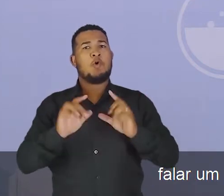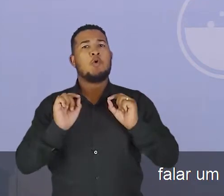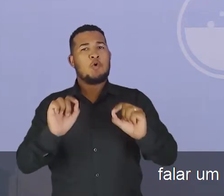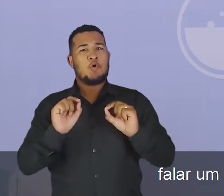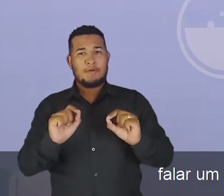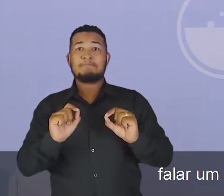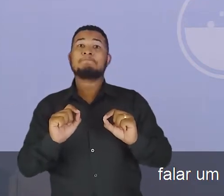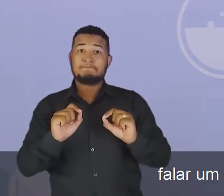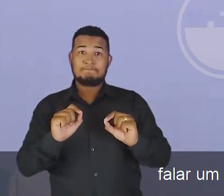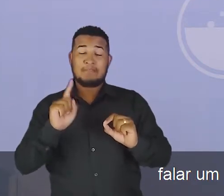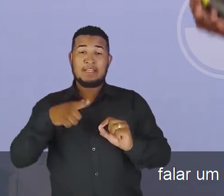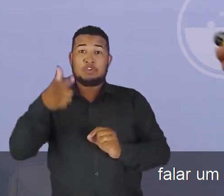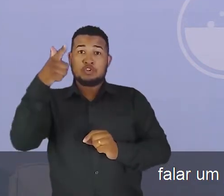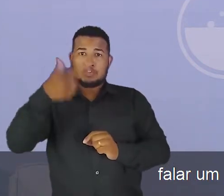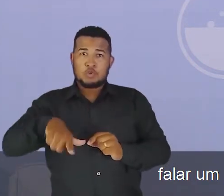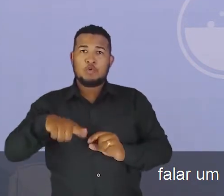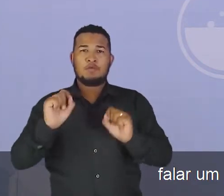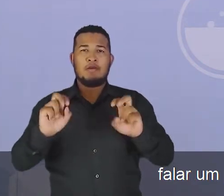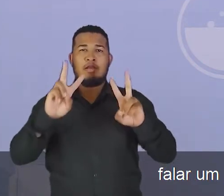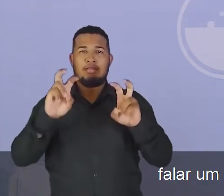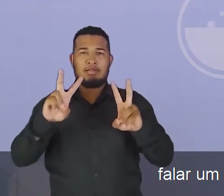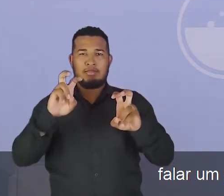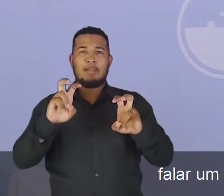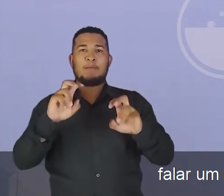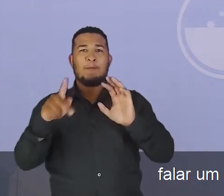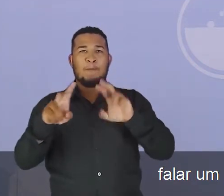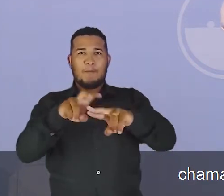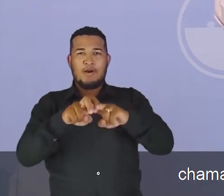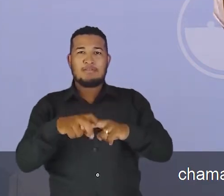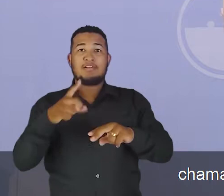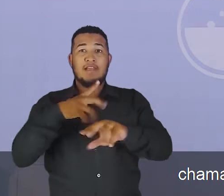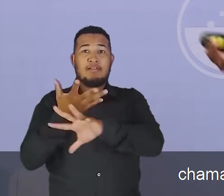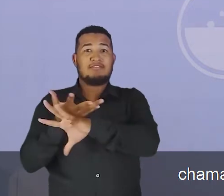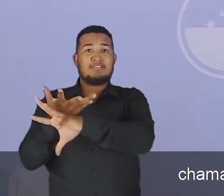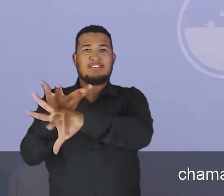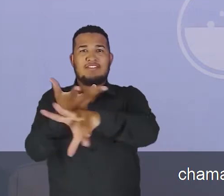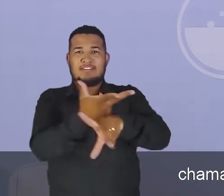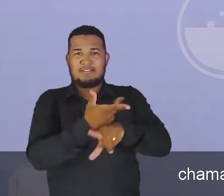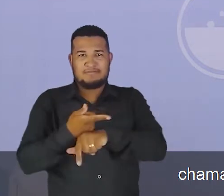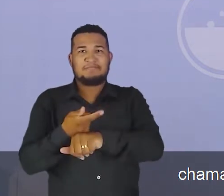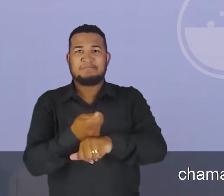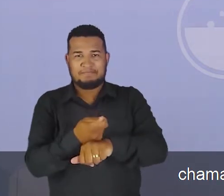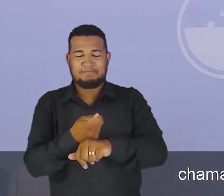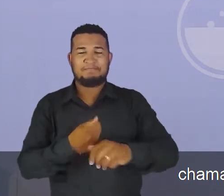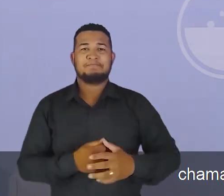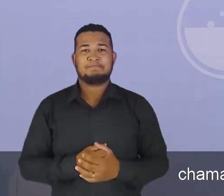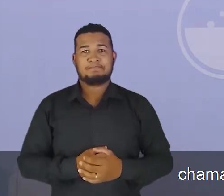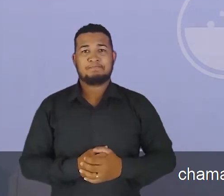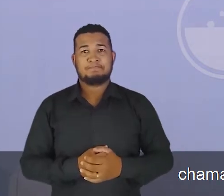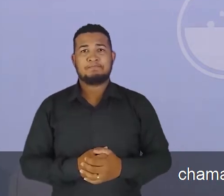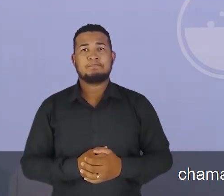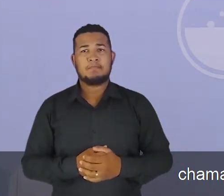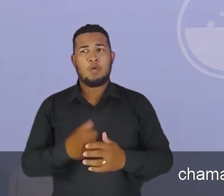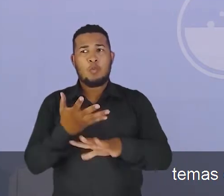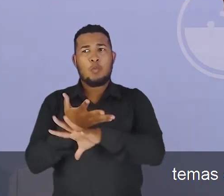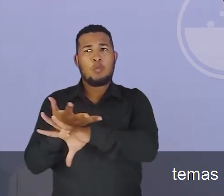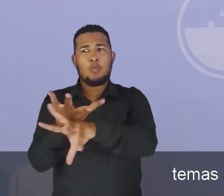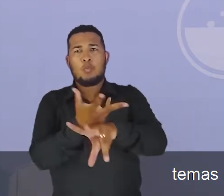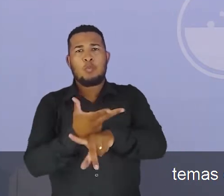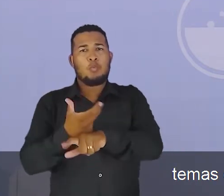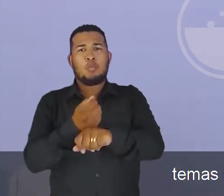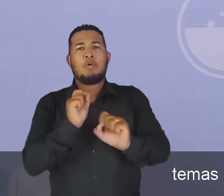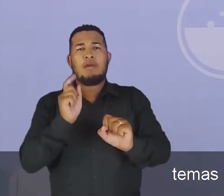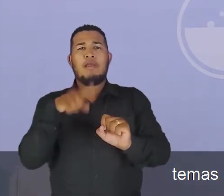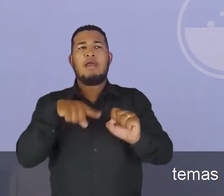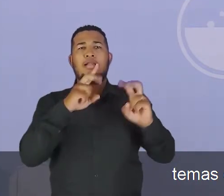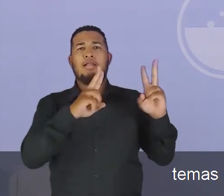sobre um tema dentro desses temas chamados de temas integradores. Os temas integradores são temas que geralmente